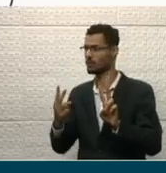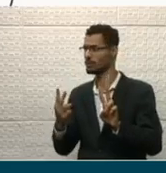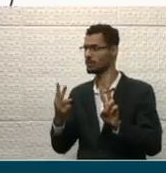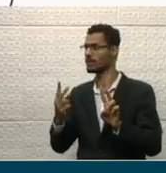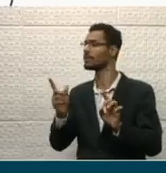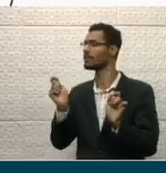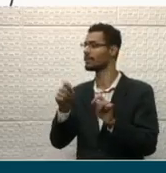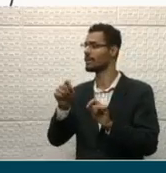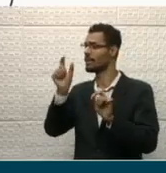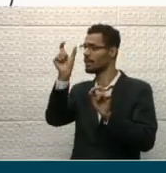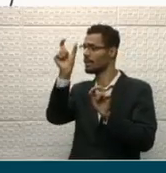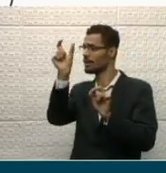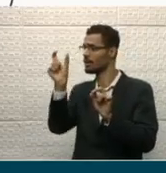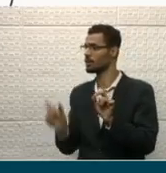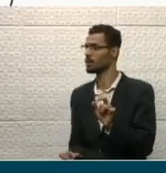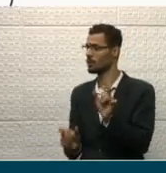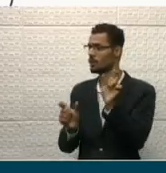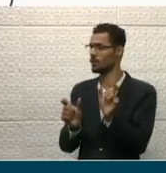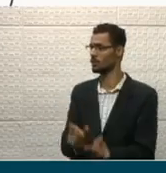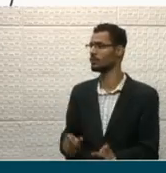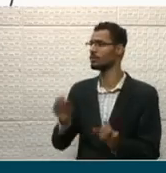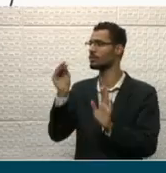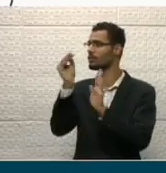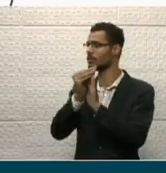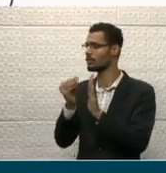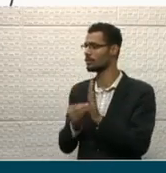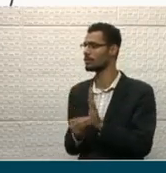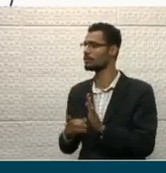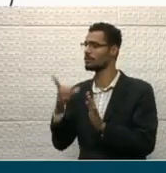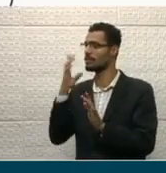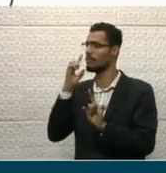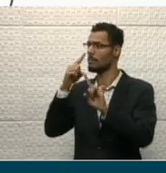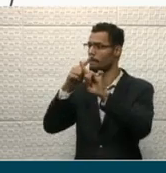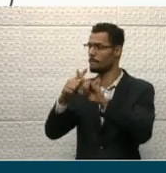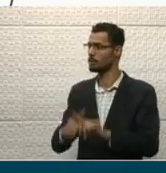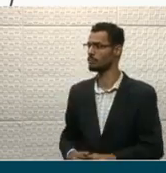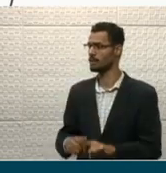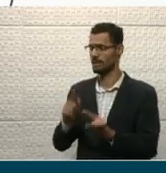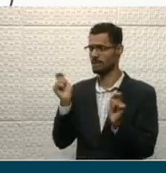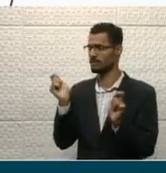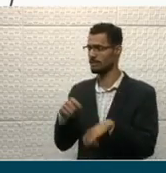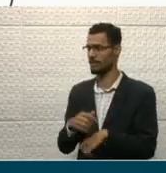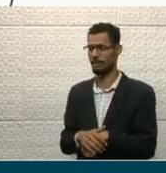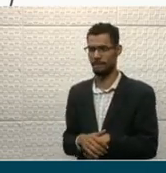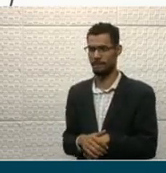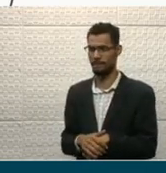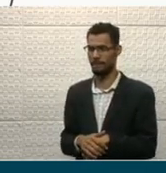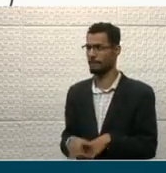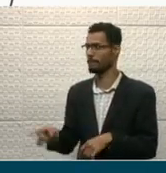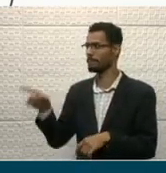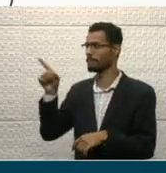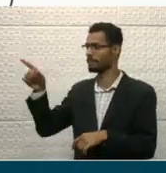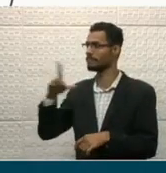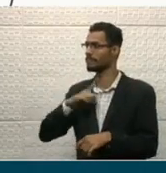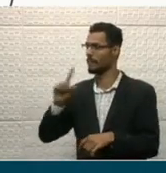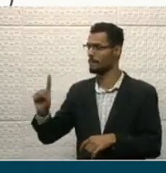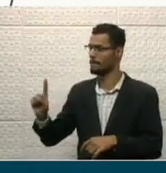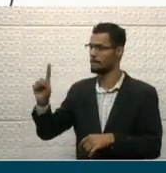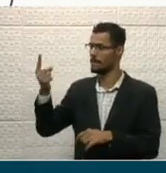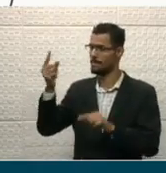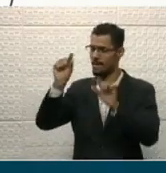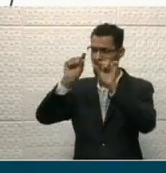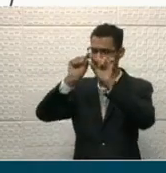forma coluna. Vou aplicar o procedimento de multiplicação de matrizes. Então, eu vou multiplicar a primeira linha da